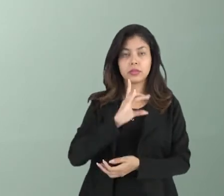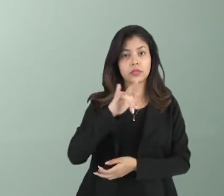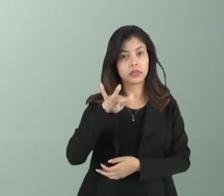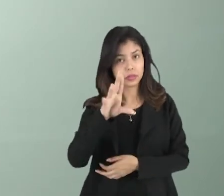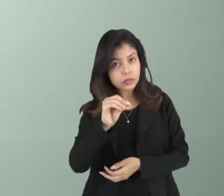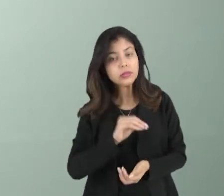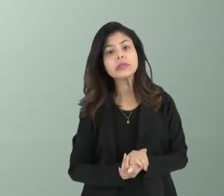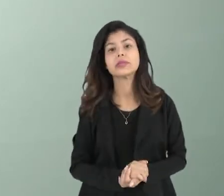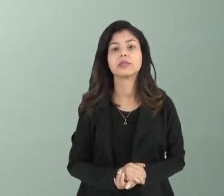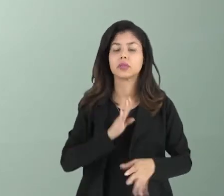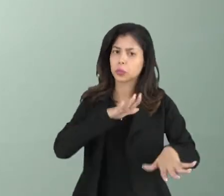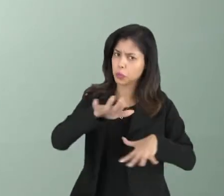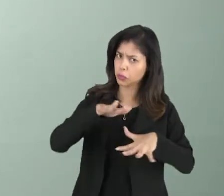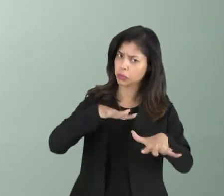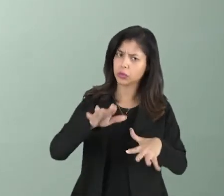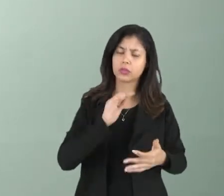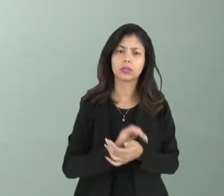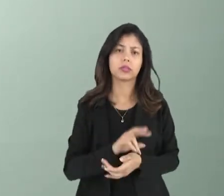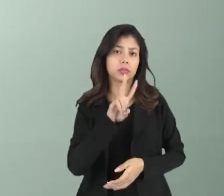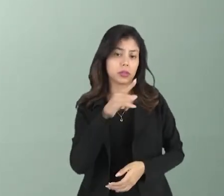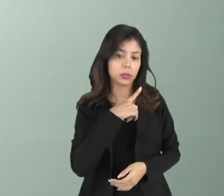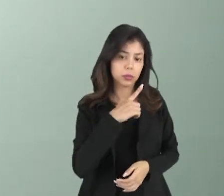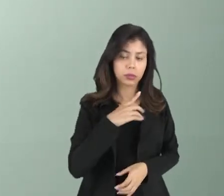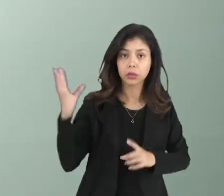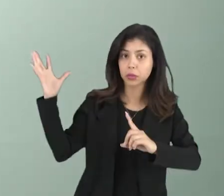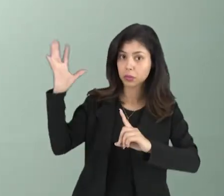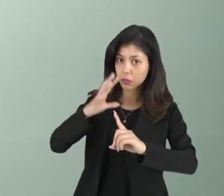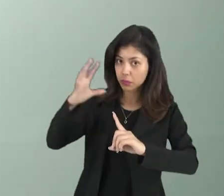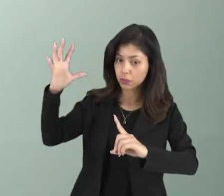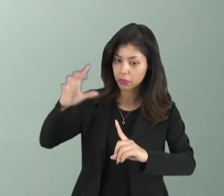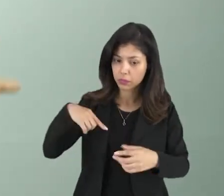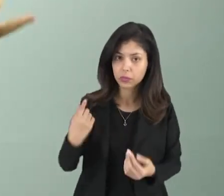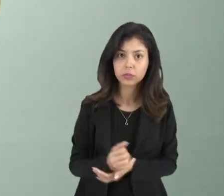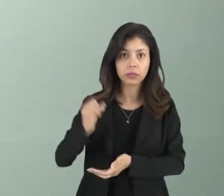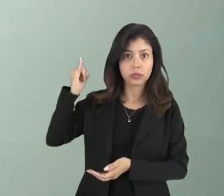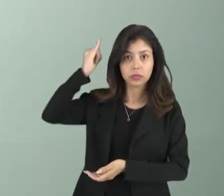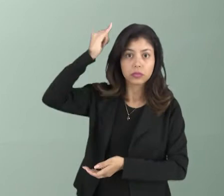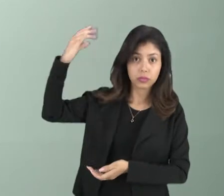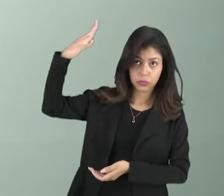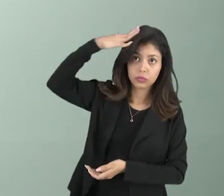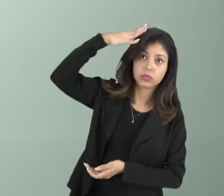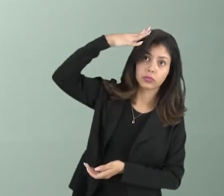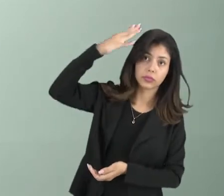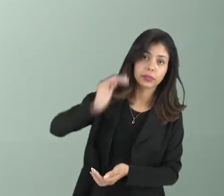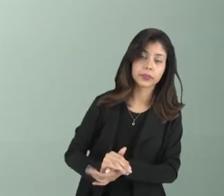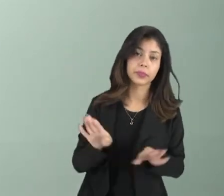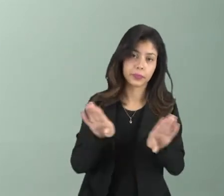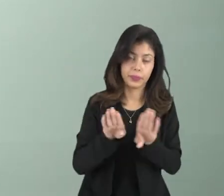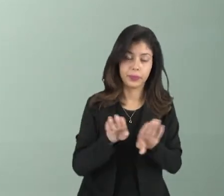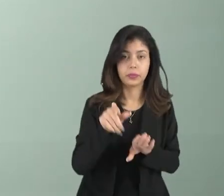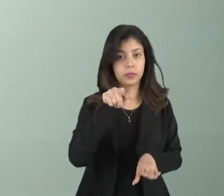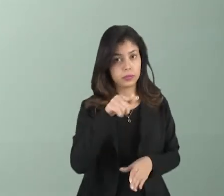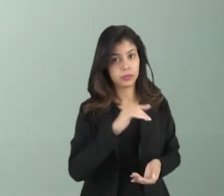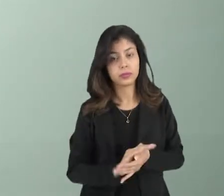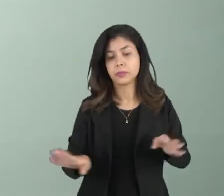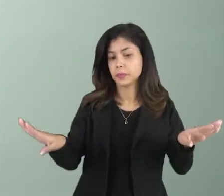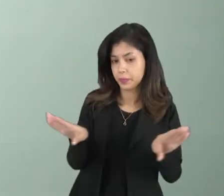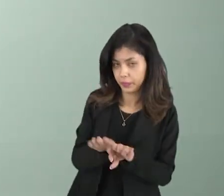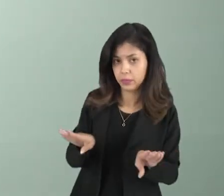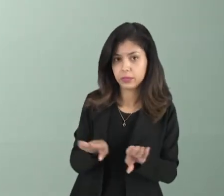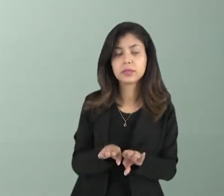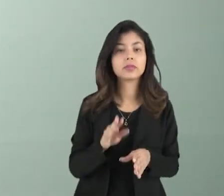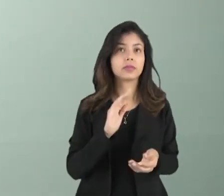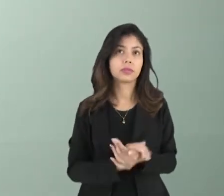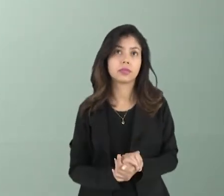colônia, né? E são movimentos que vão ter aí influências do iluminismo, né? Que a gente viu, do iluminismo e também